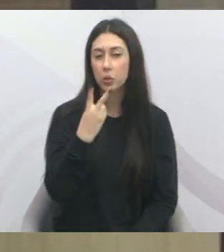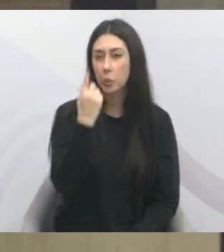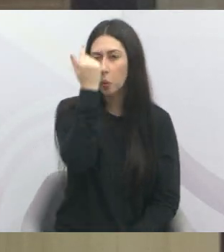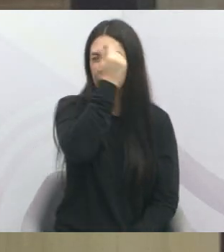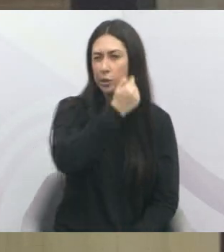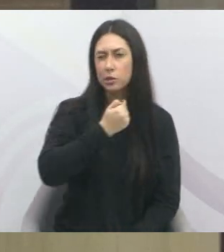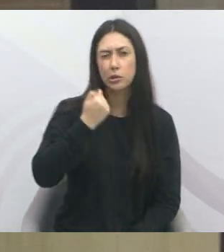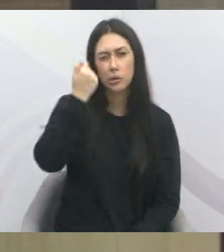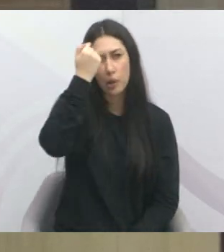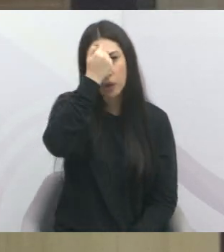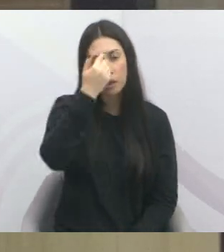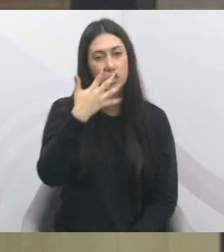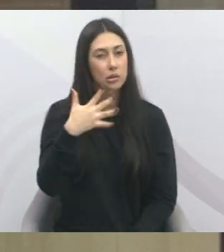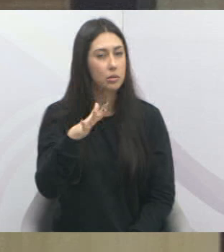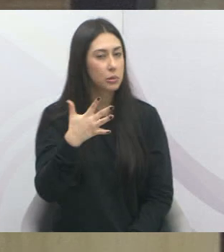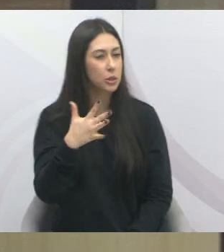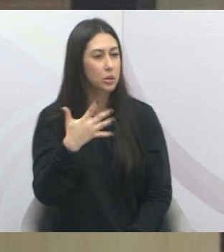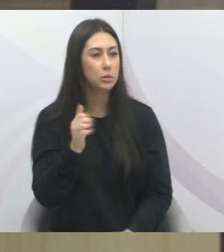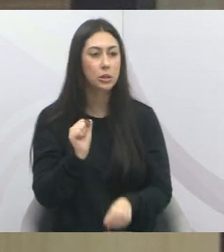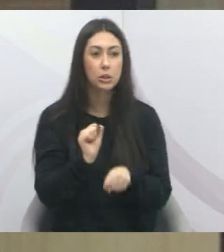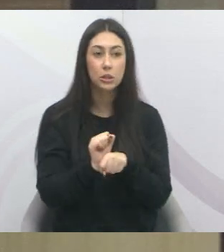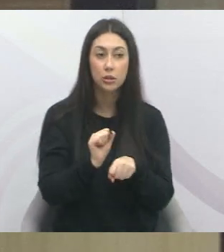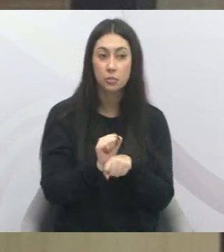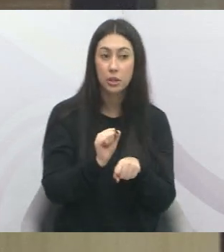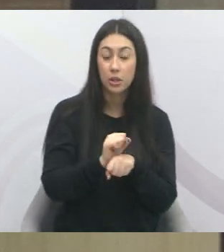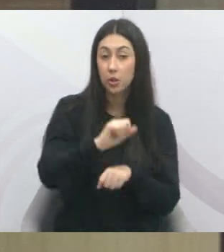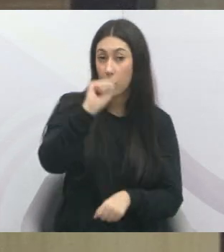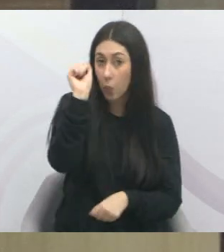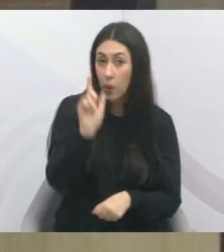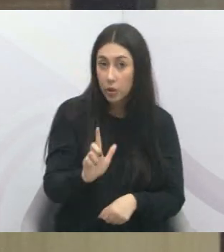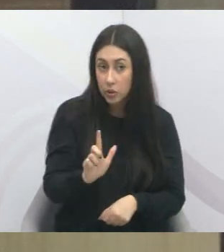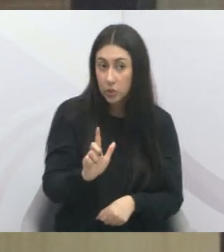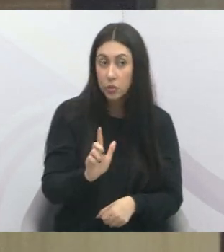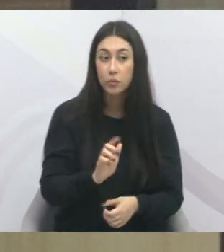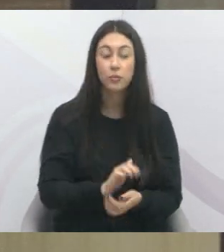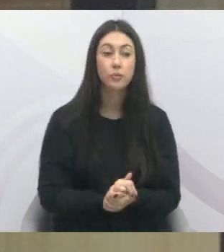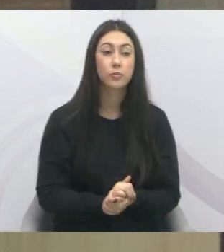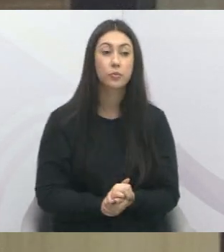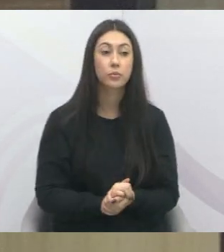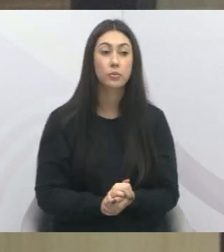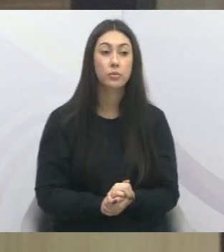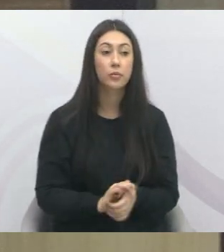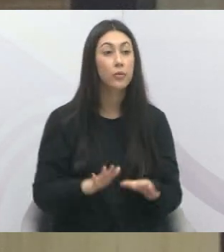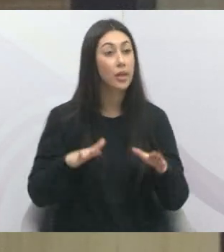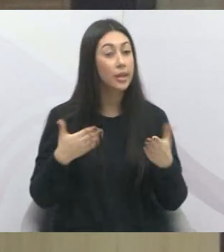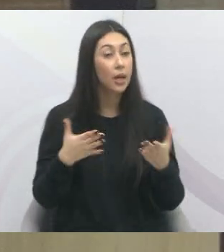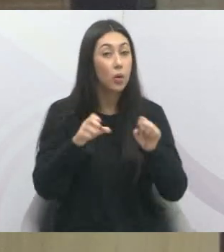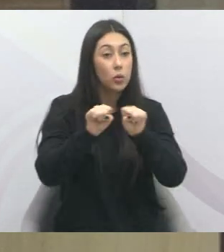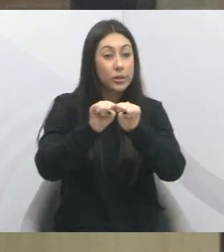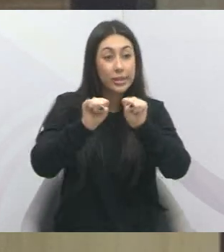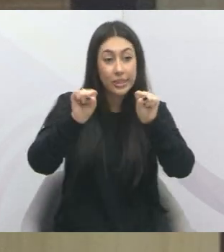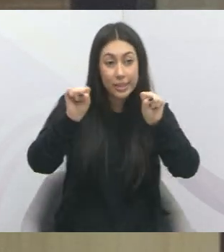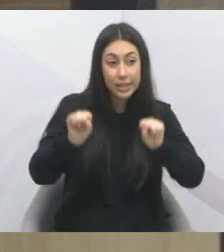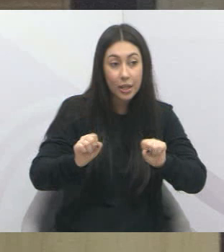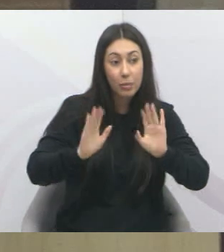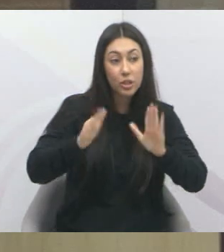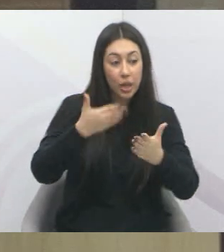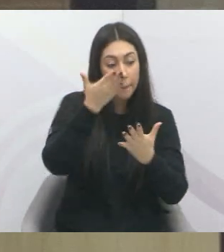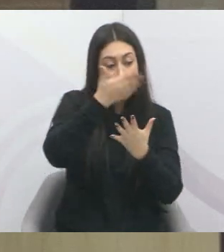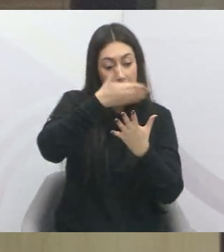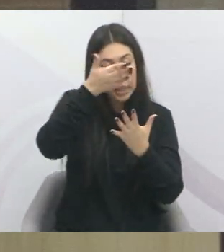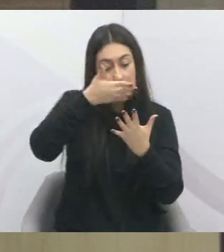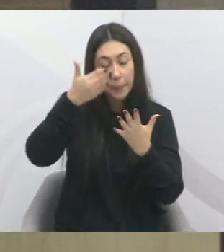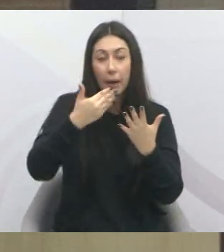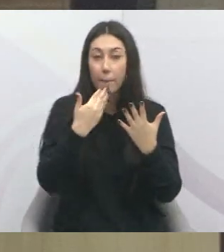e 4 minutos de aguardo. É o paciente azul que está aqui. Então, o próprio sistema ele já se separa por